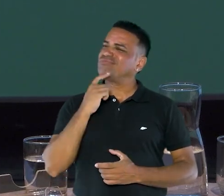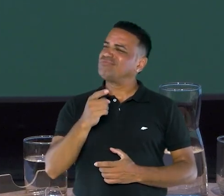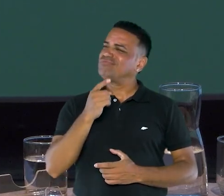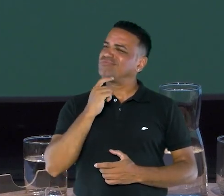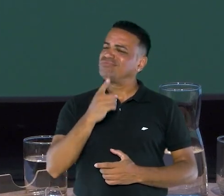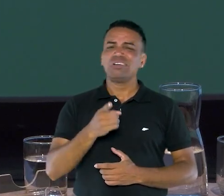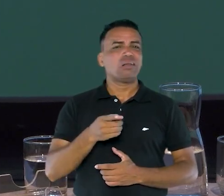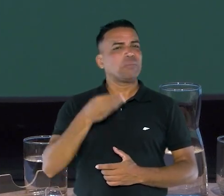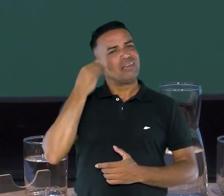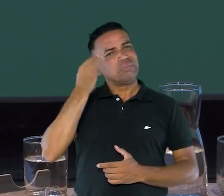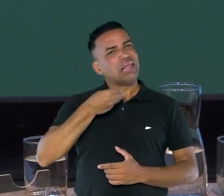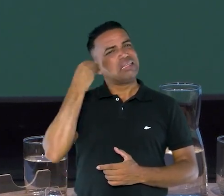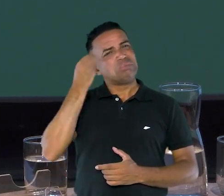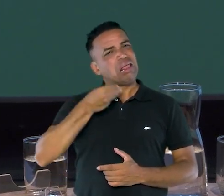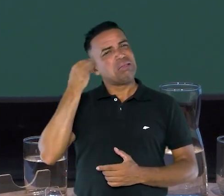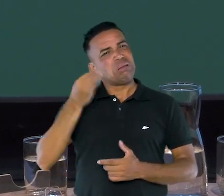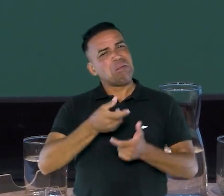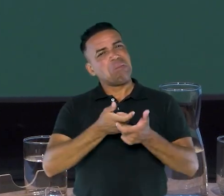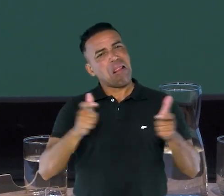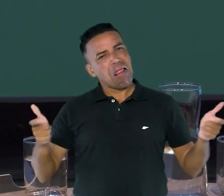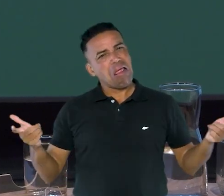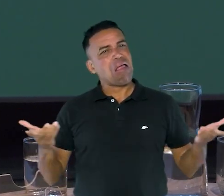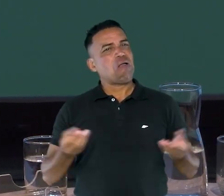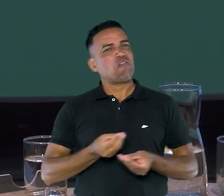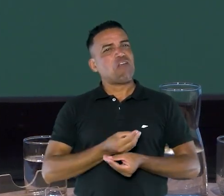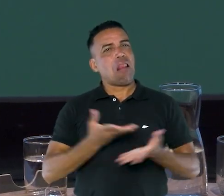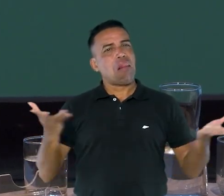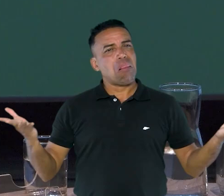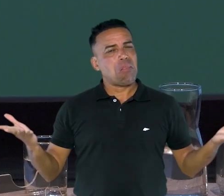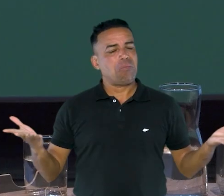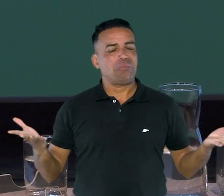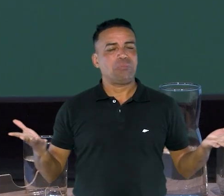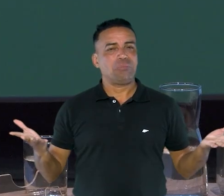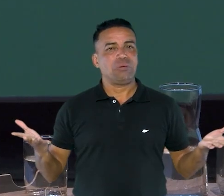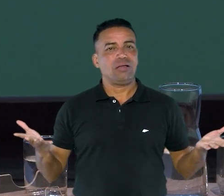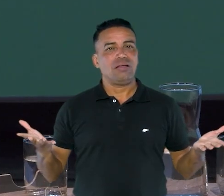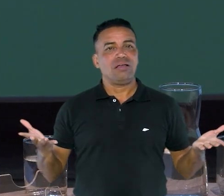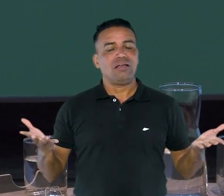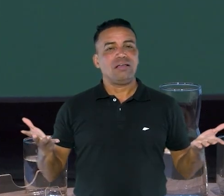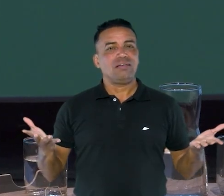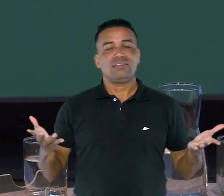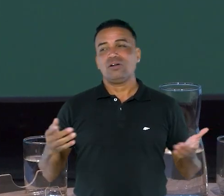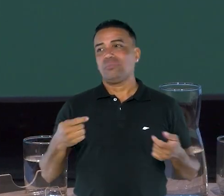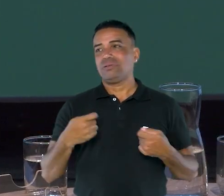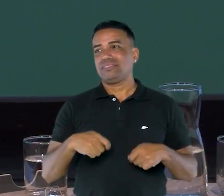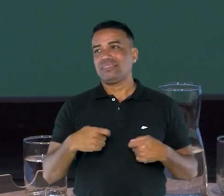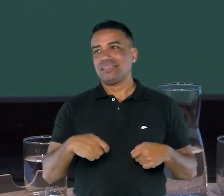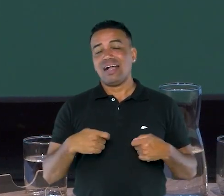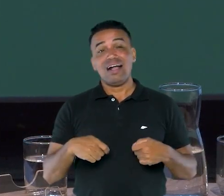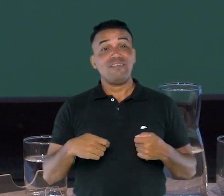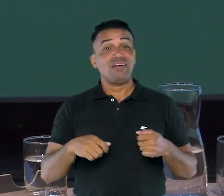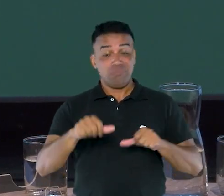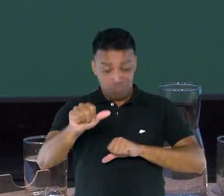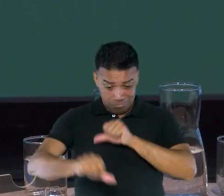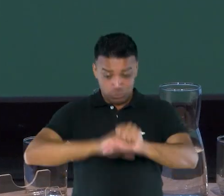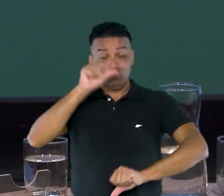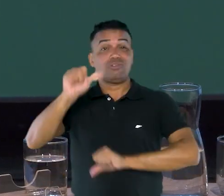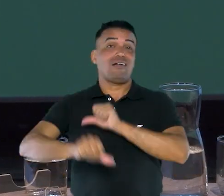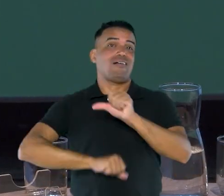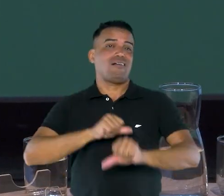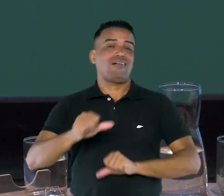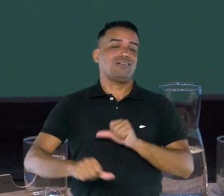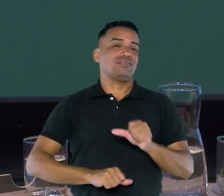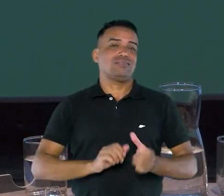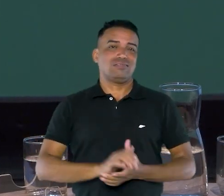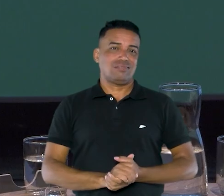pergunto, para que tanta experiência, para que tanto serviço? Eu acho que teria que ter esse shift radical